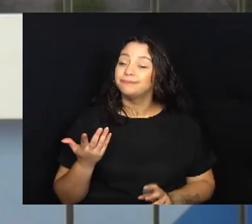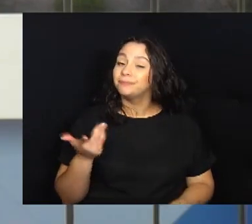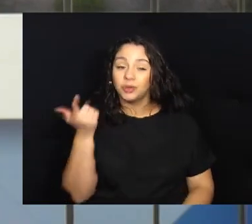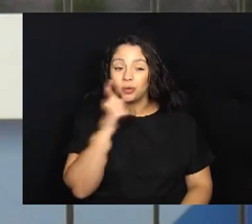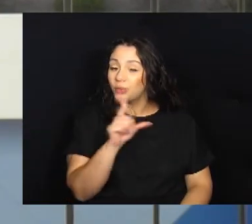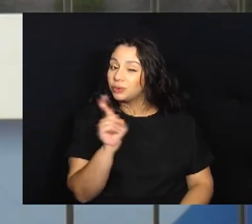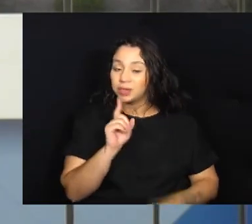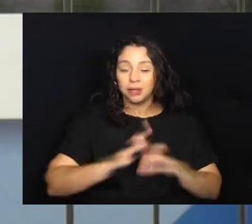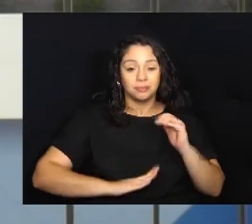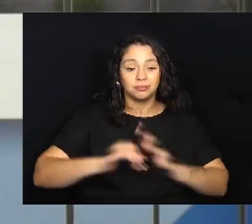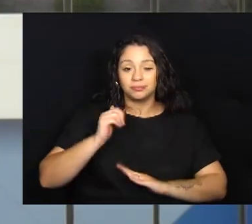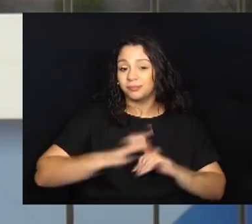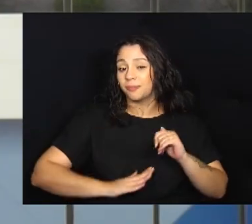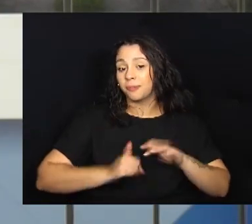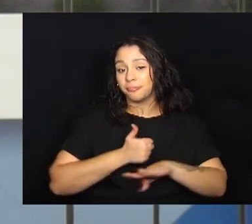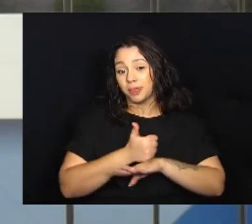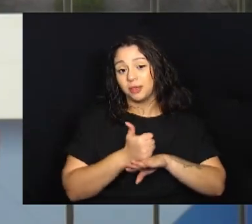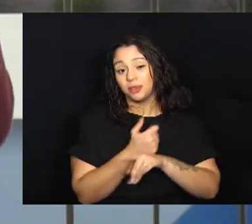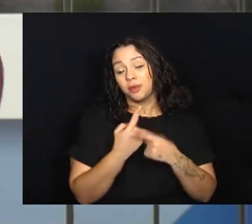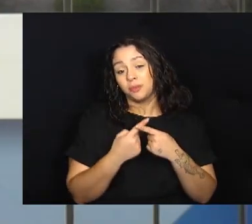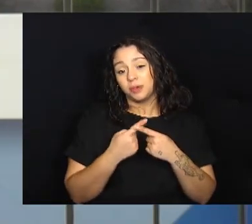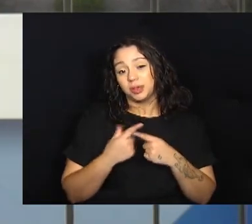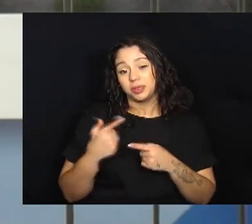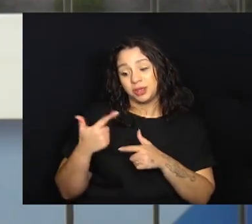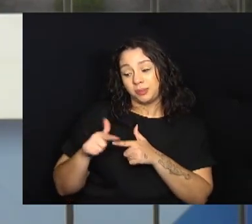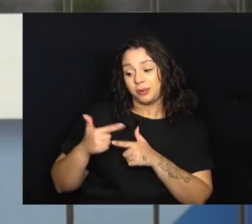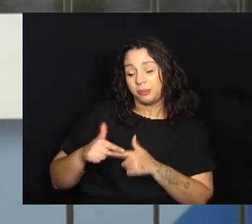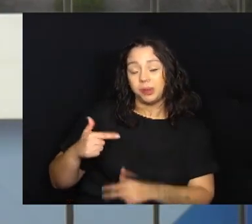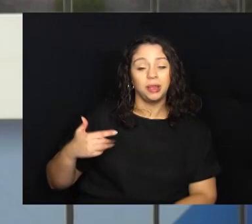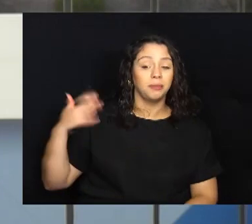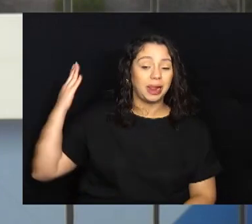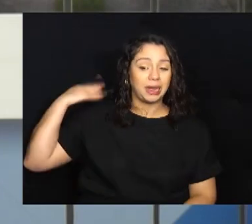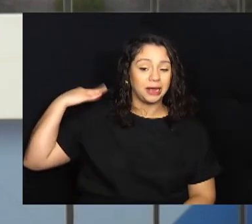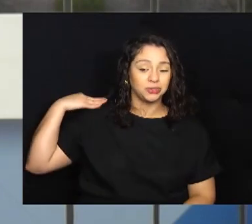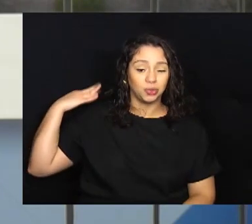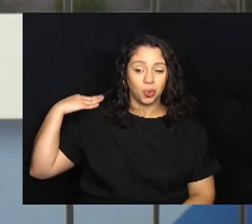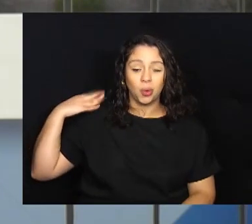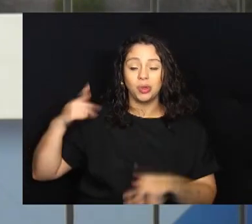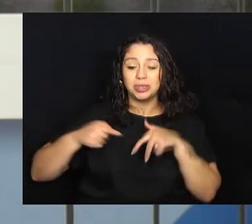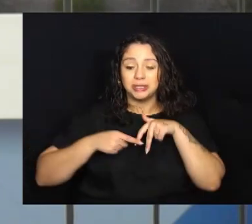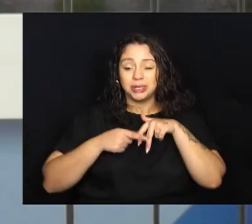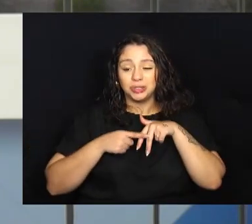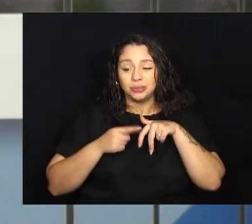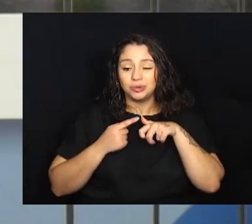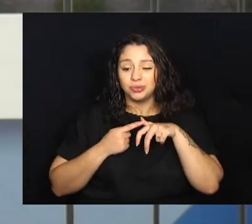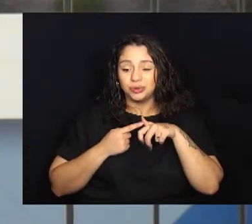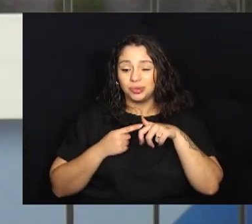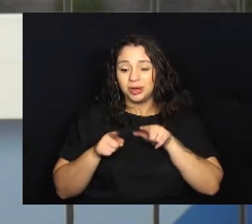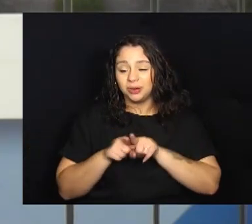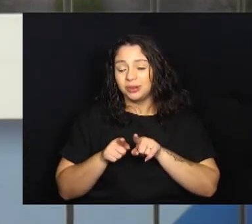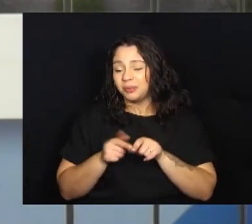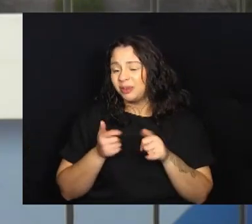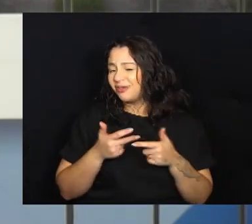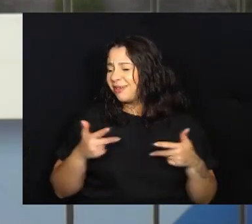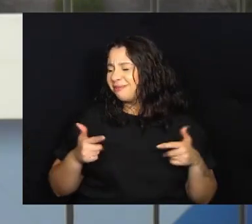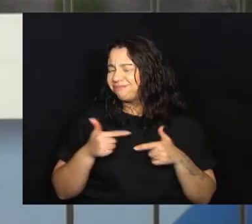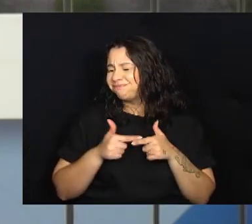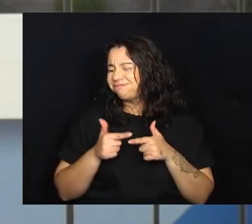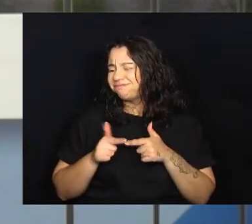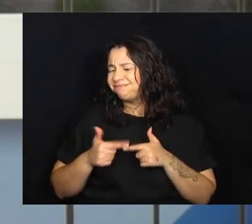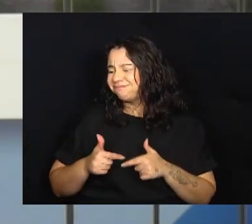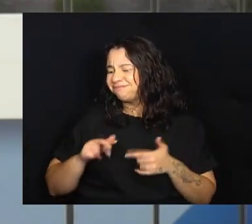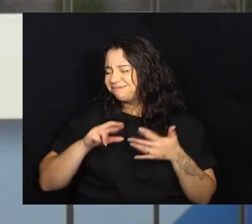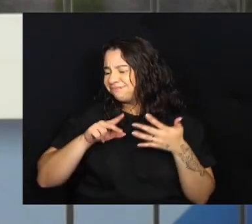mais algum tipo de, porque tem problema nas costas, no joelho, tem tendinite, tem uma série de problemas e